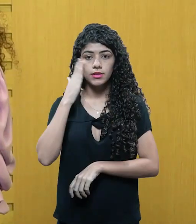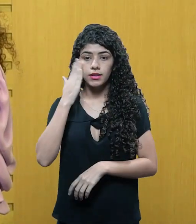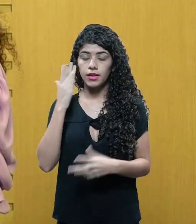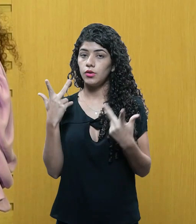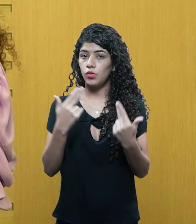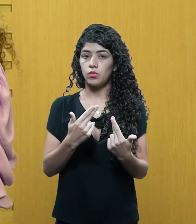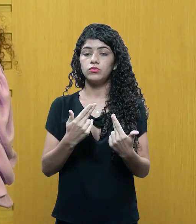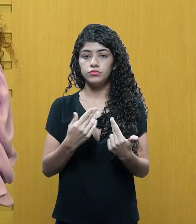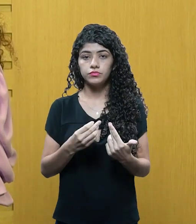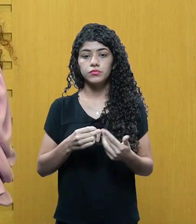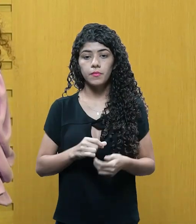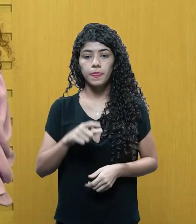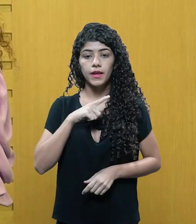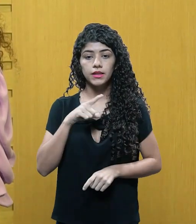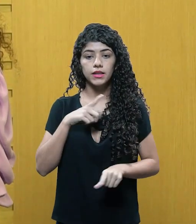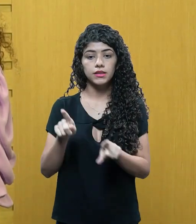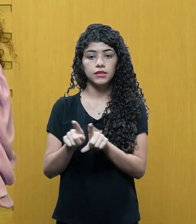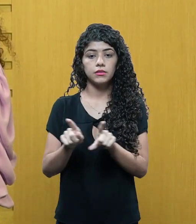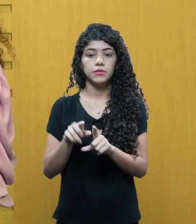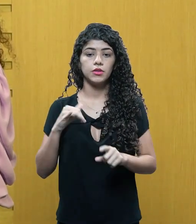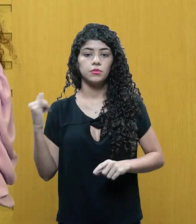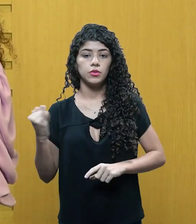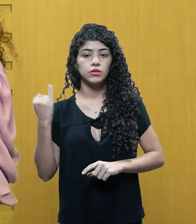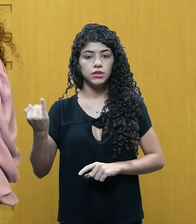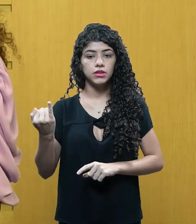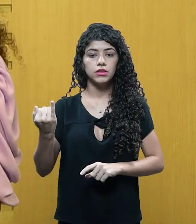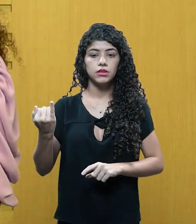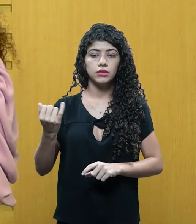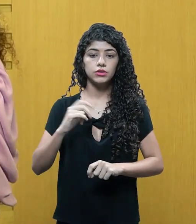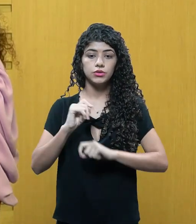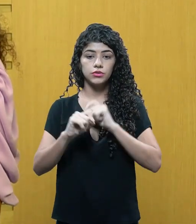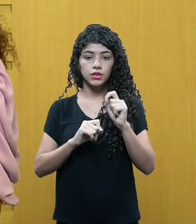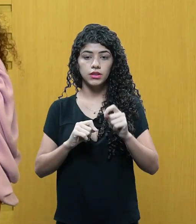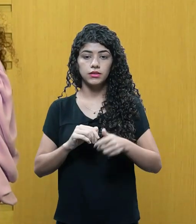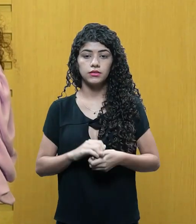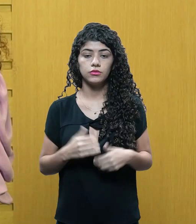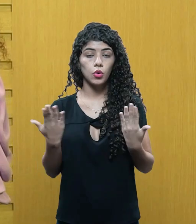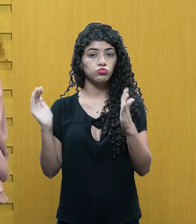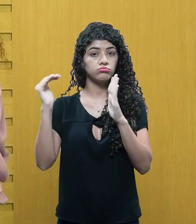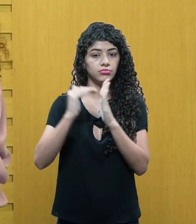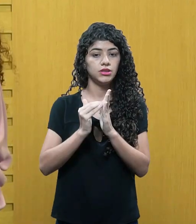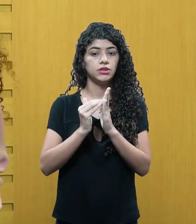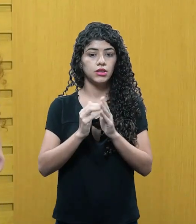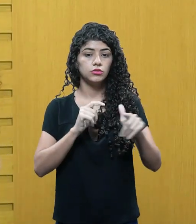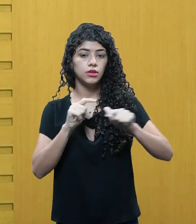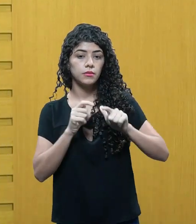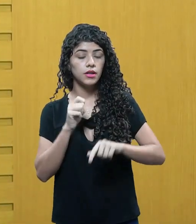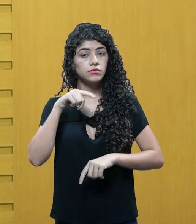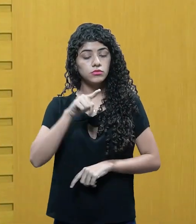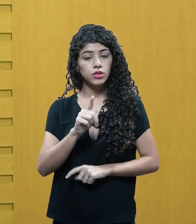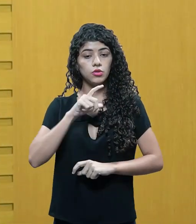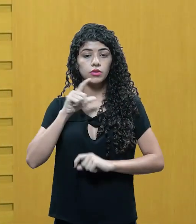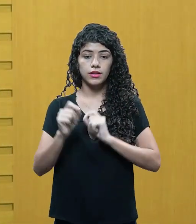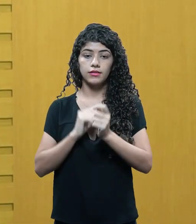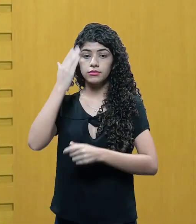seu texto. E aí entra um outro ponto muito polêmico, que é os limites entre os trabalhos de equipe. Se você, no seu